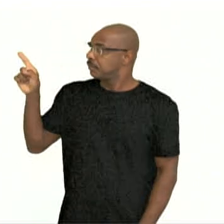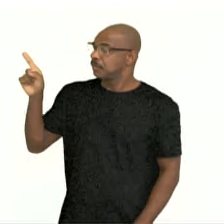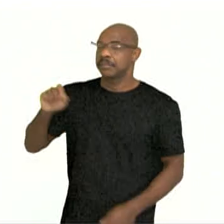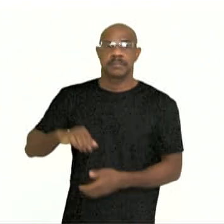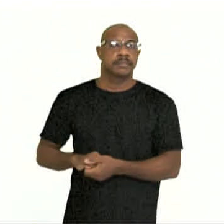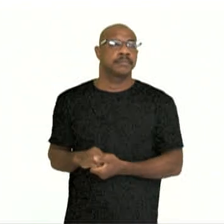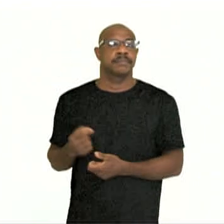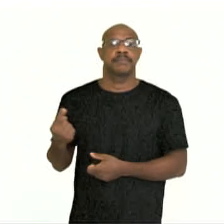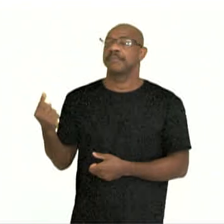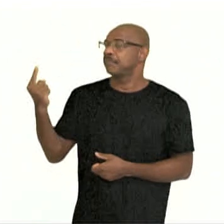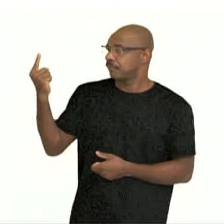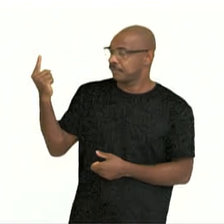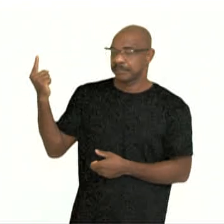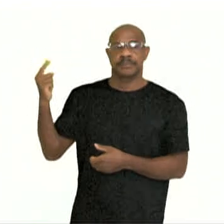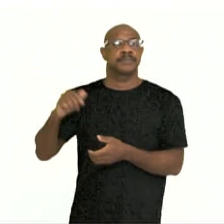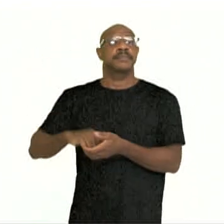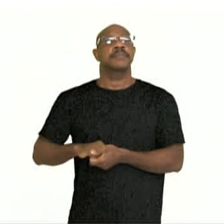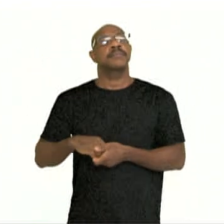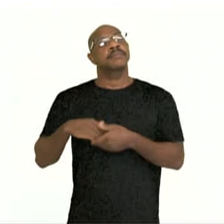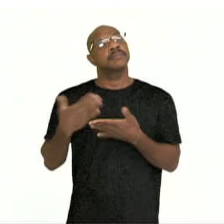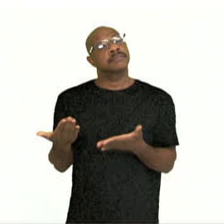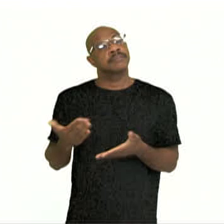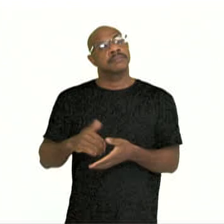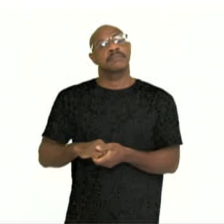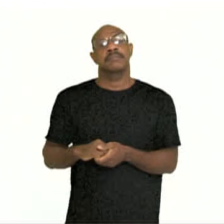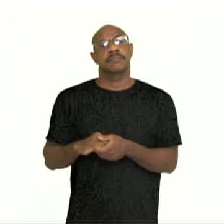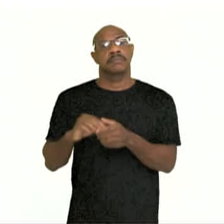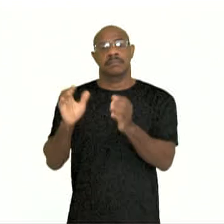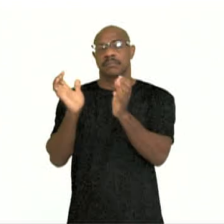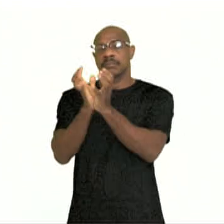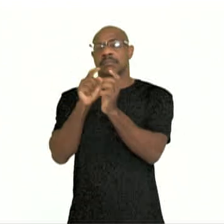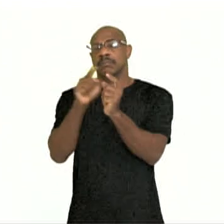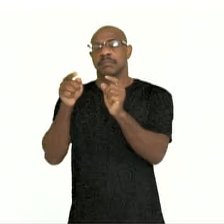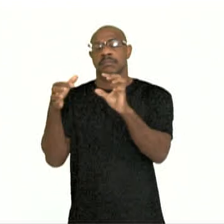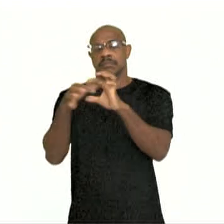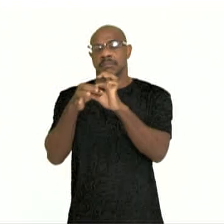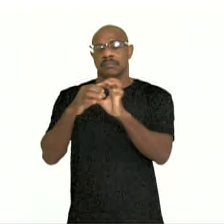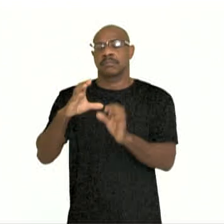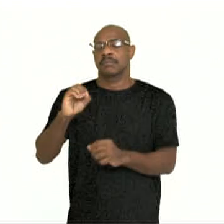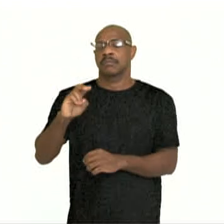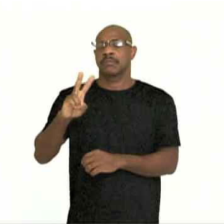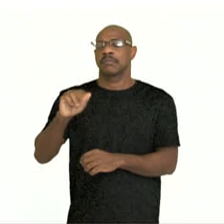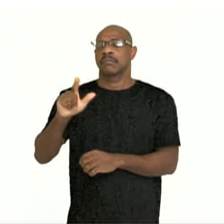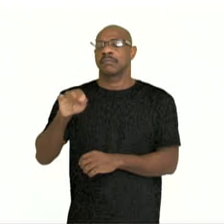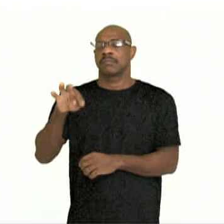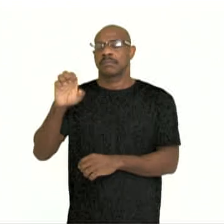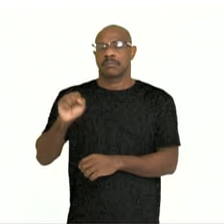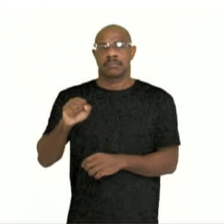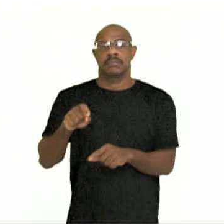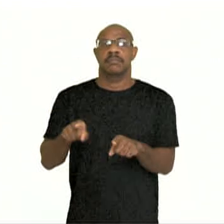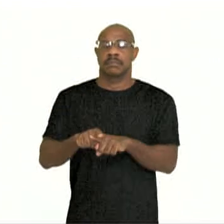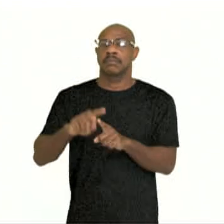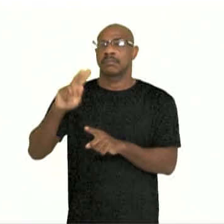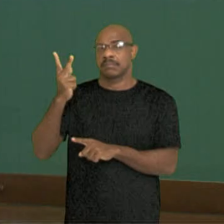arsênio, oxigênio, enxofre, selênio, eles farão ligações covalentes. E claro, o